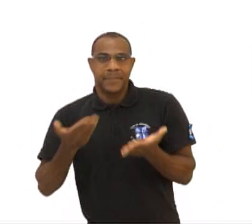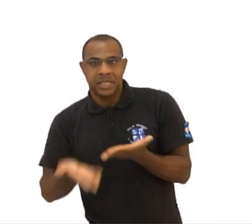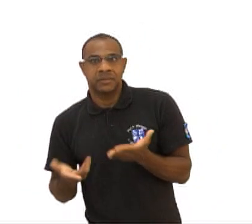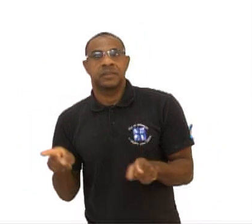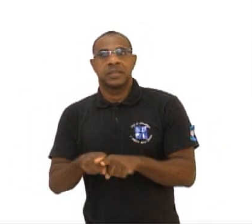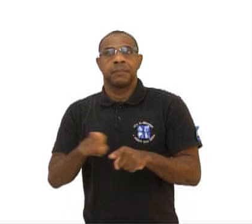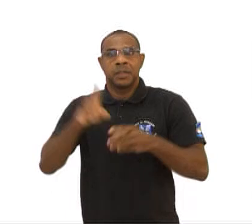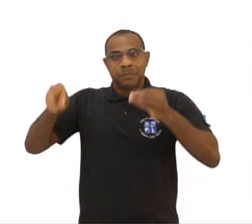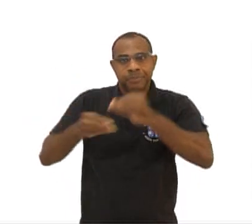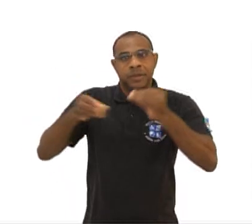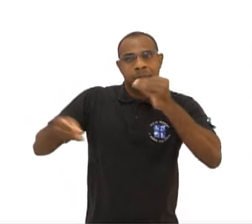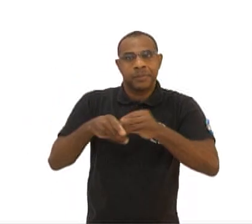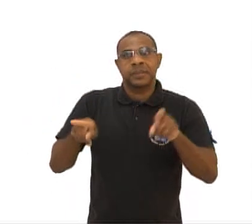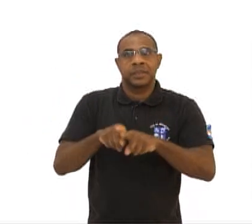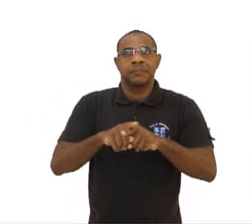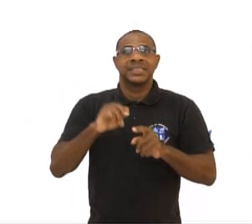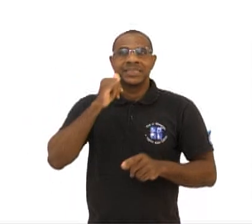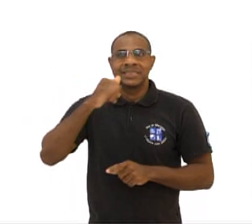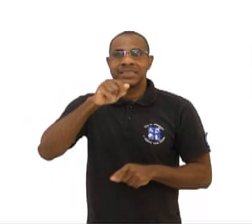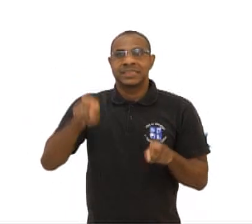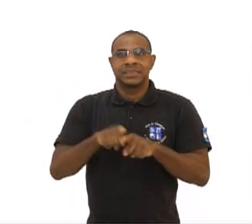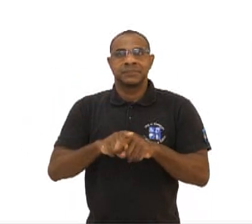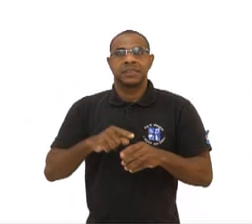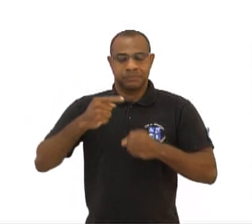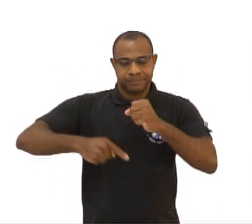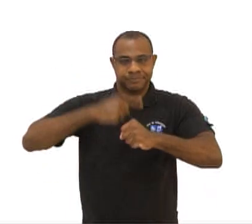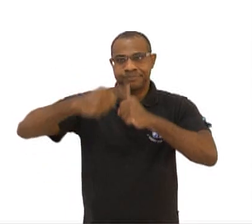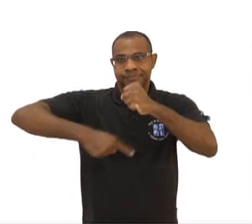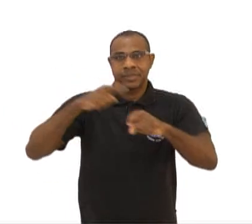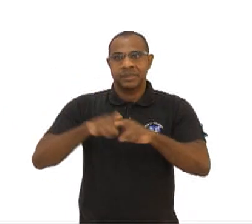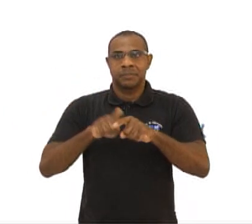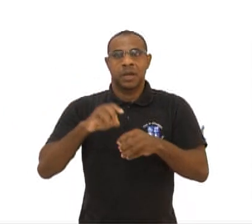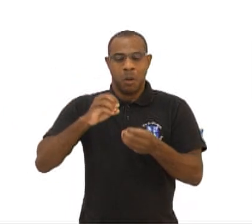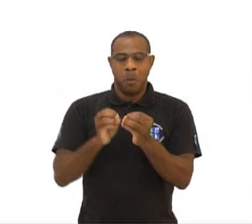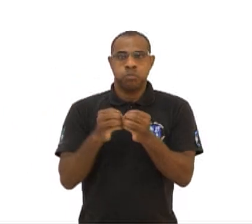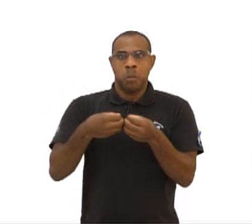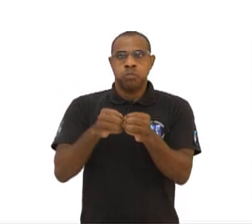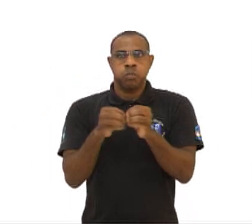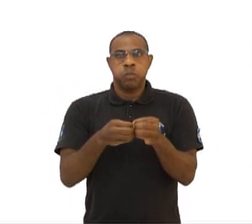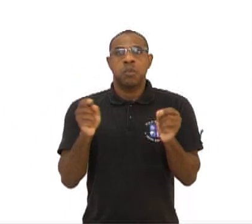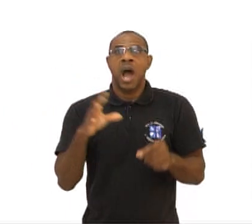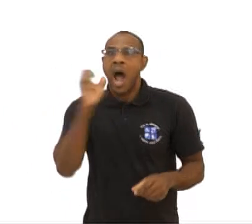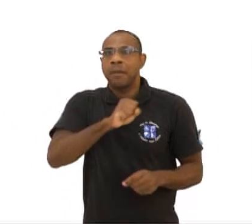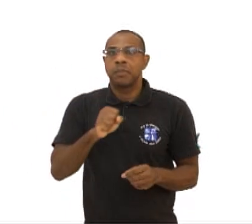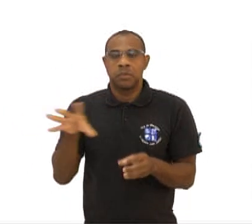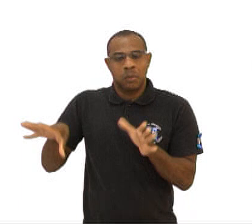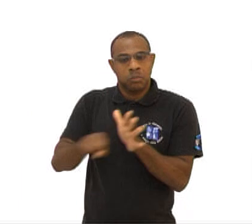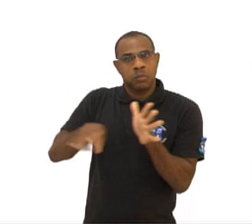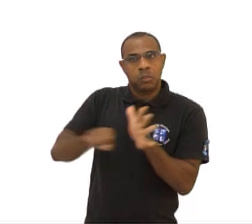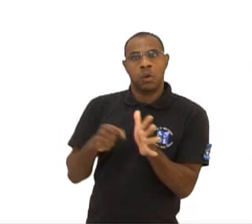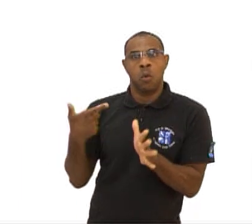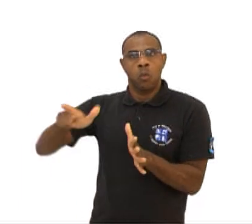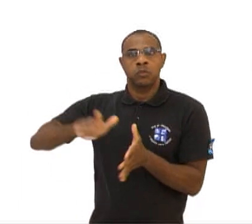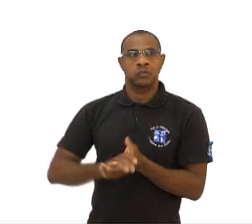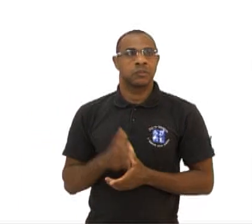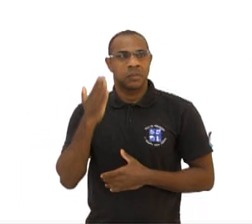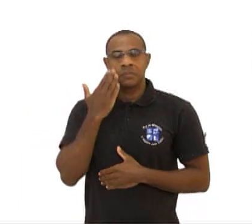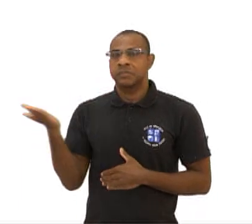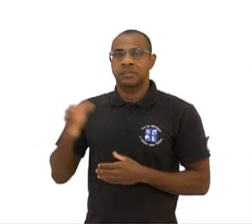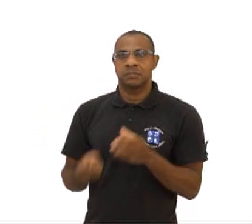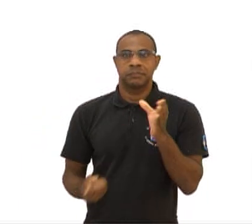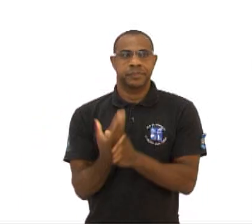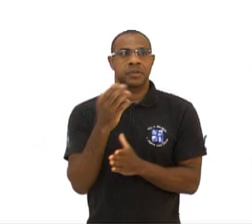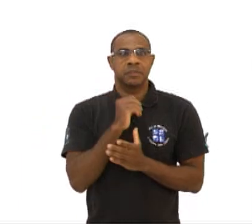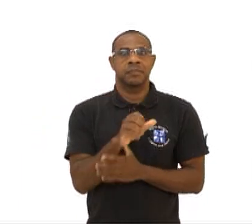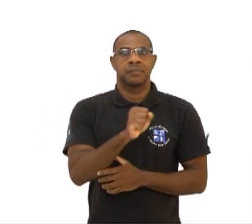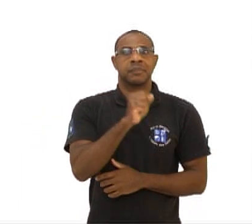elétrons, pois os elétrons perdidos por um átomo, íon ou molécula são imediatamente recebidos por outros. Aqui nós temos a formação